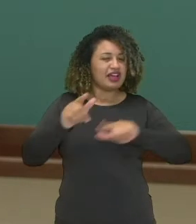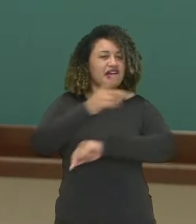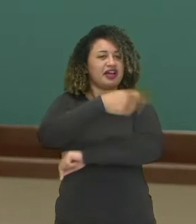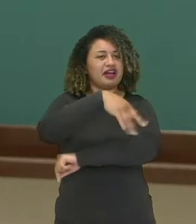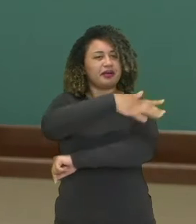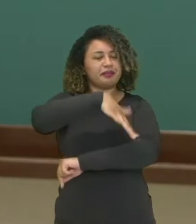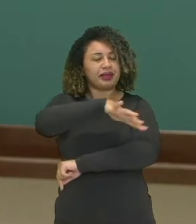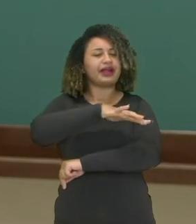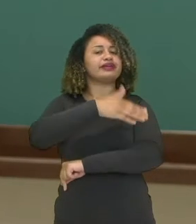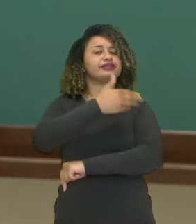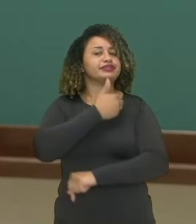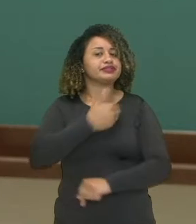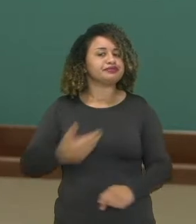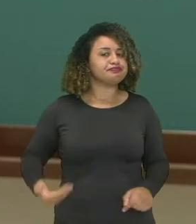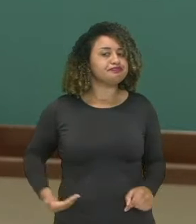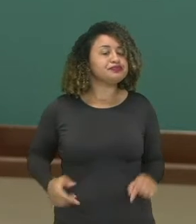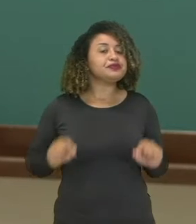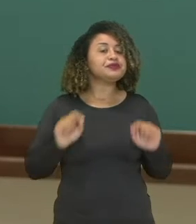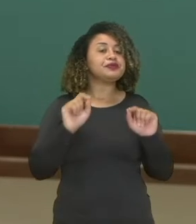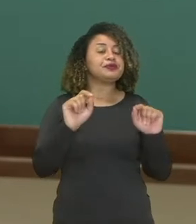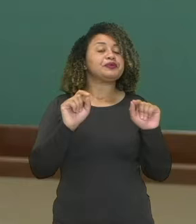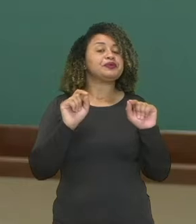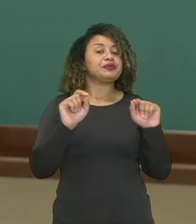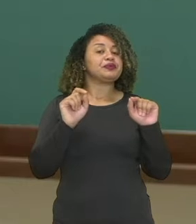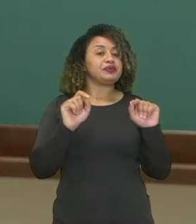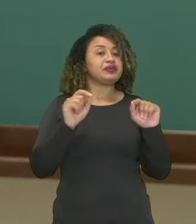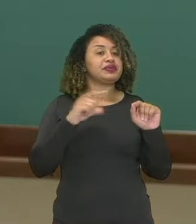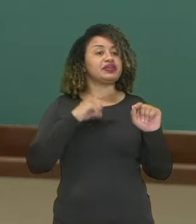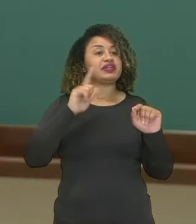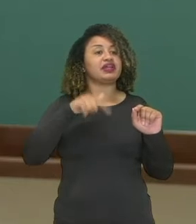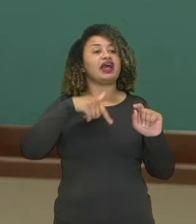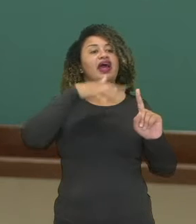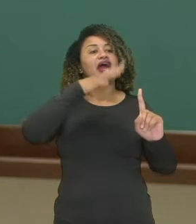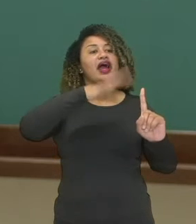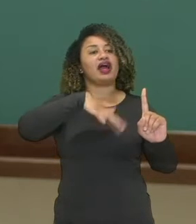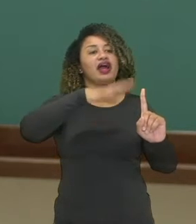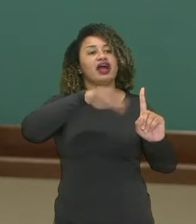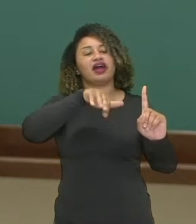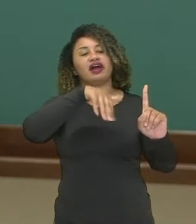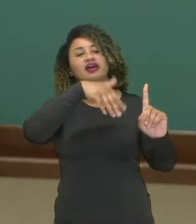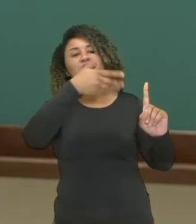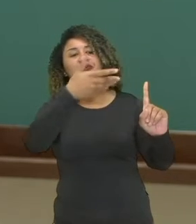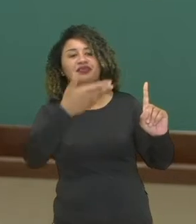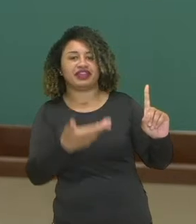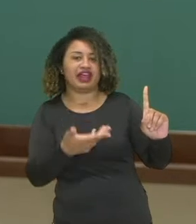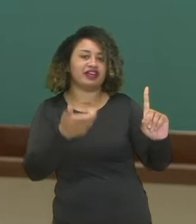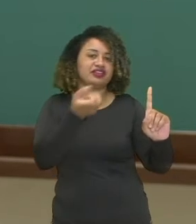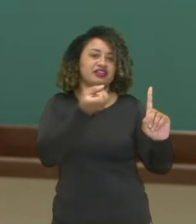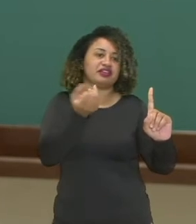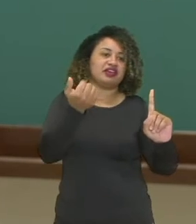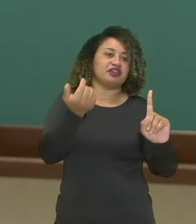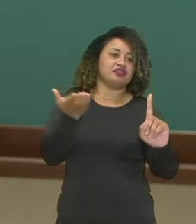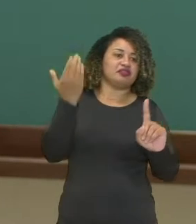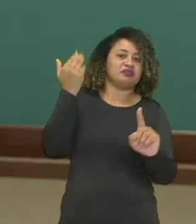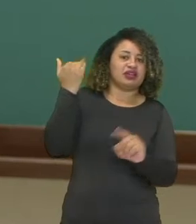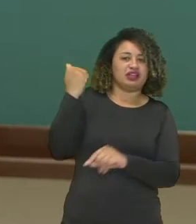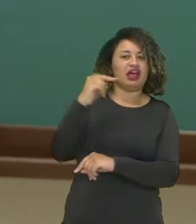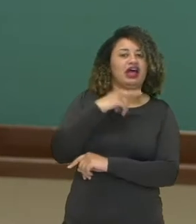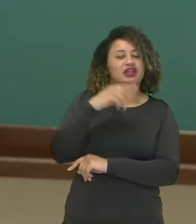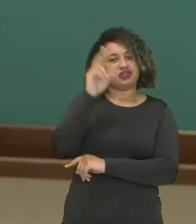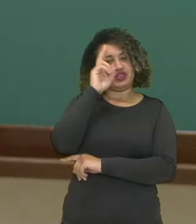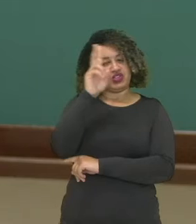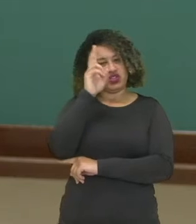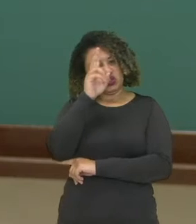públicas, costumam fazer homenagem a alguém? Alguém do passado que fez uma história